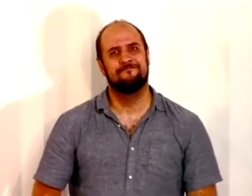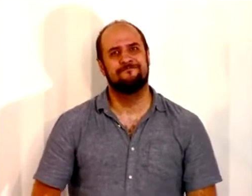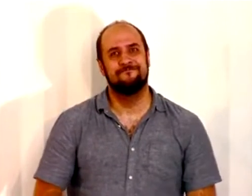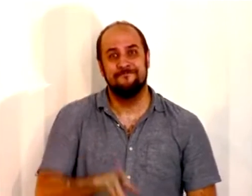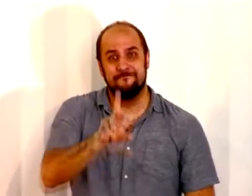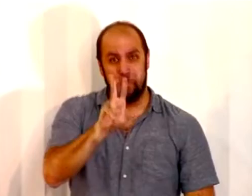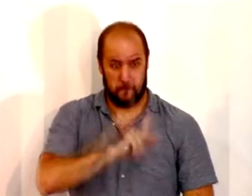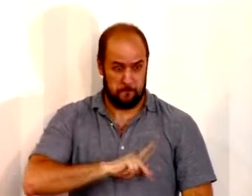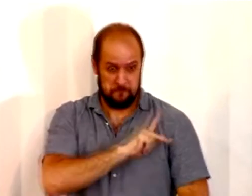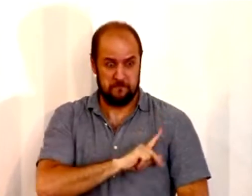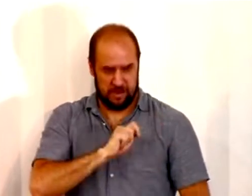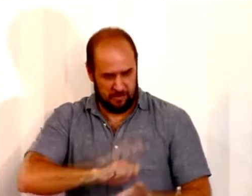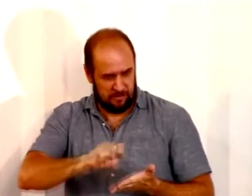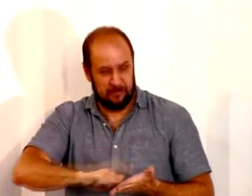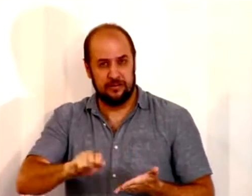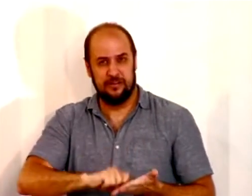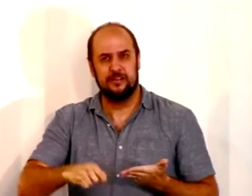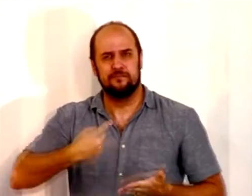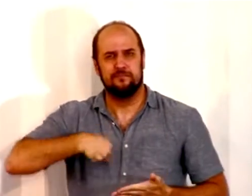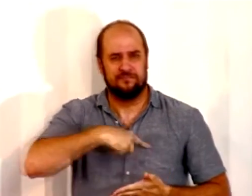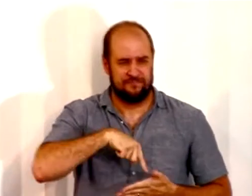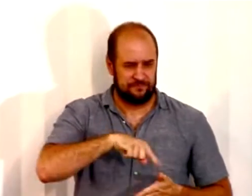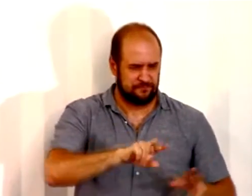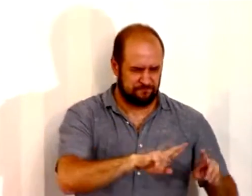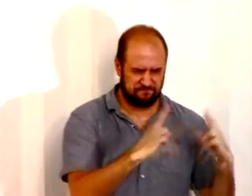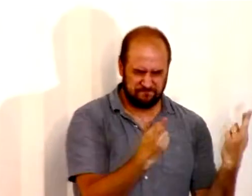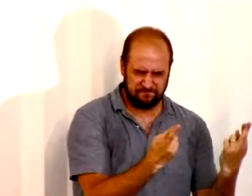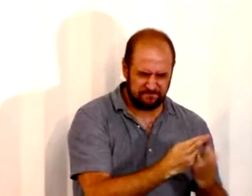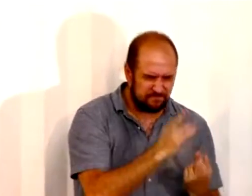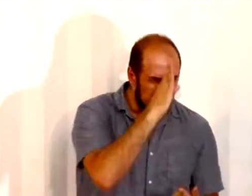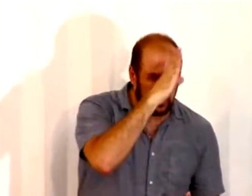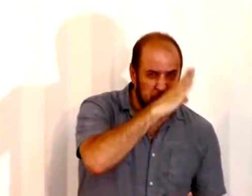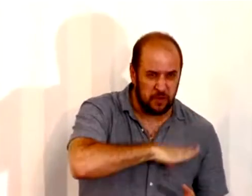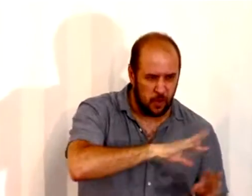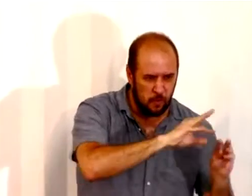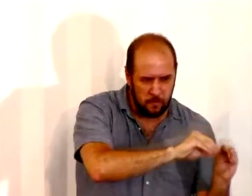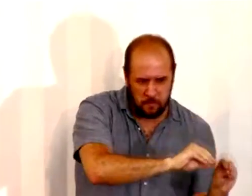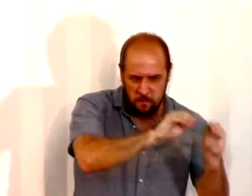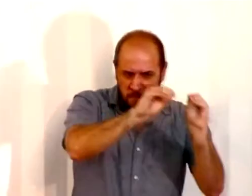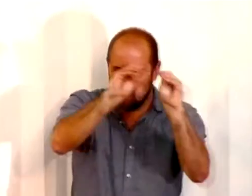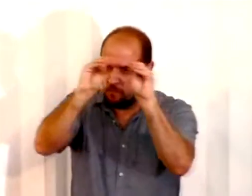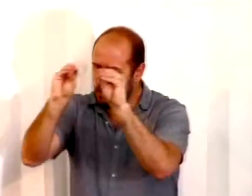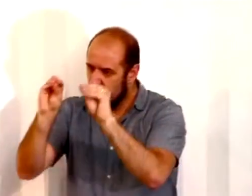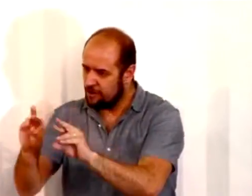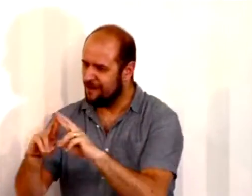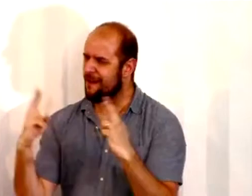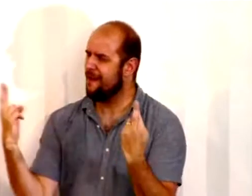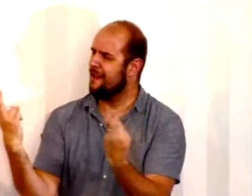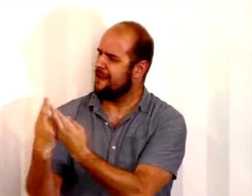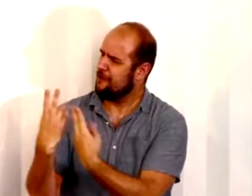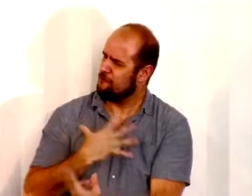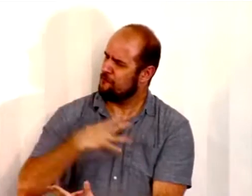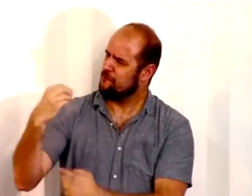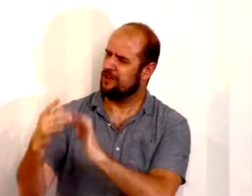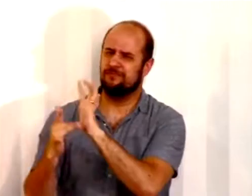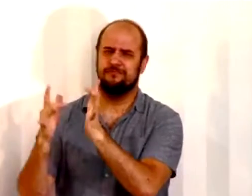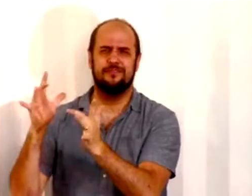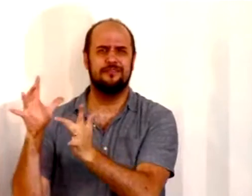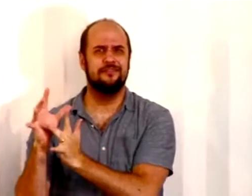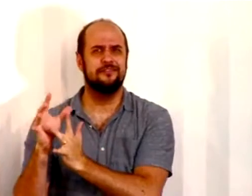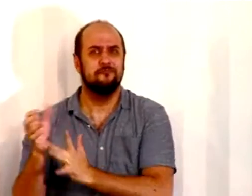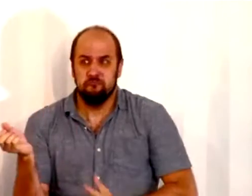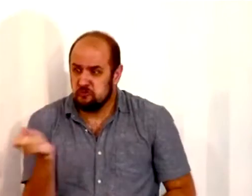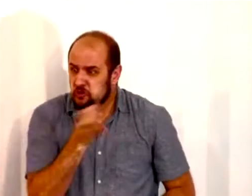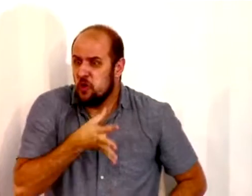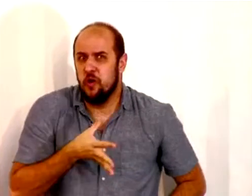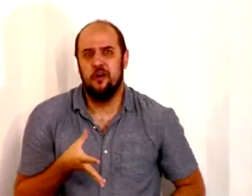apóstolo Paulo, transportados do império das trevas, do império das mortes, para o reino do Filho do seu amor.